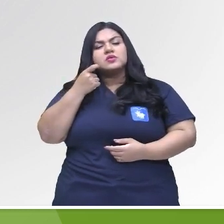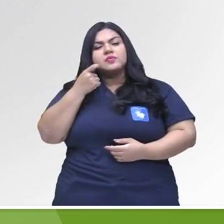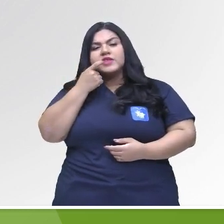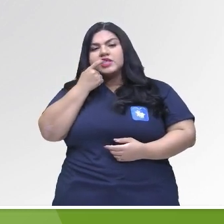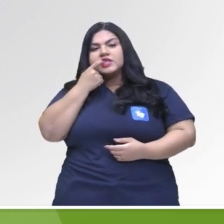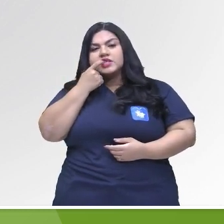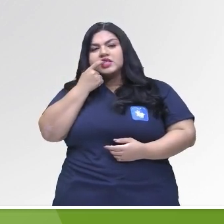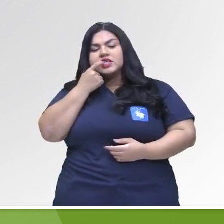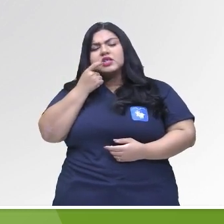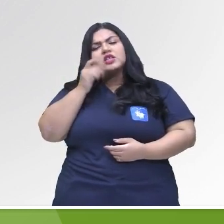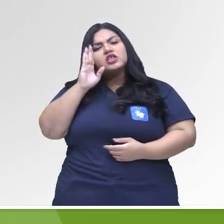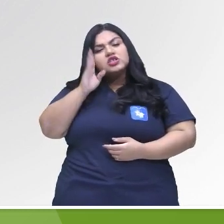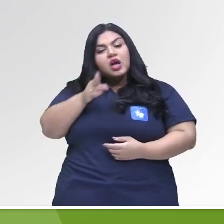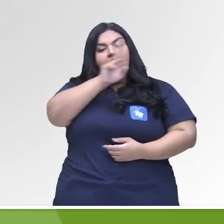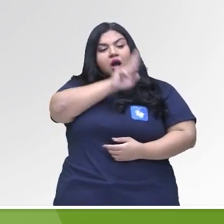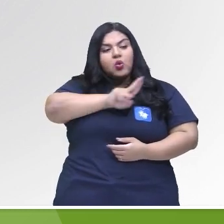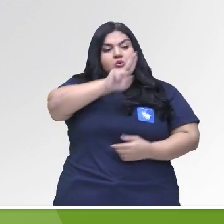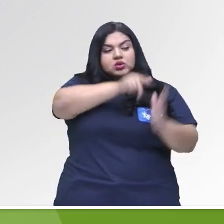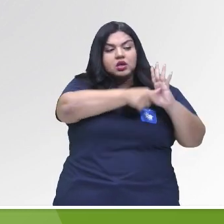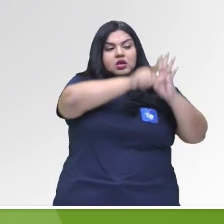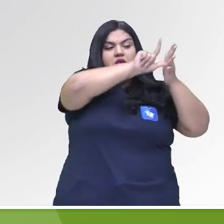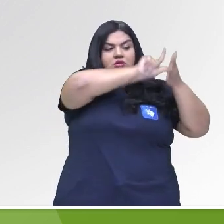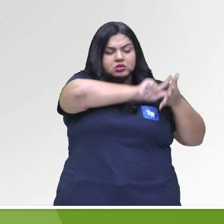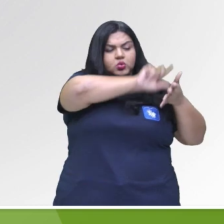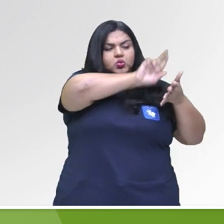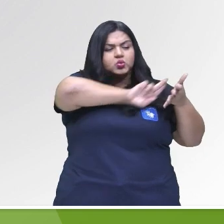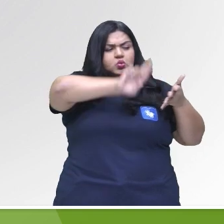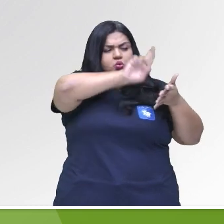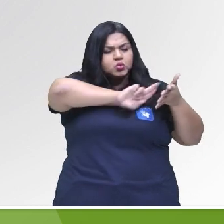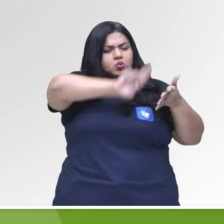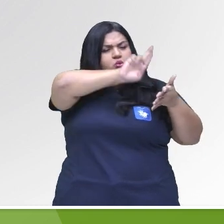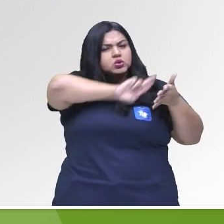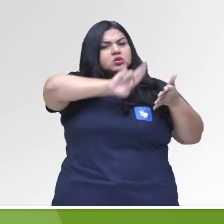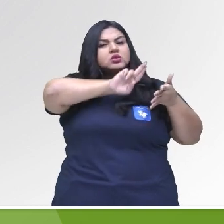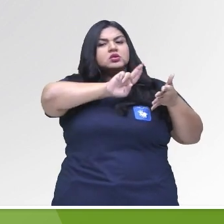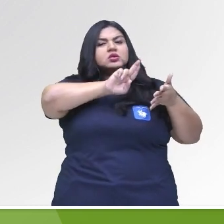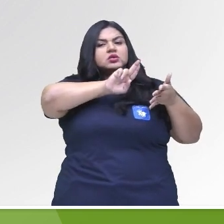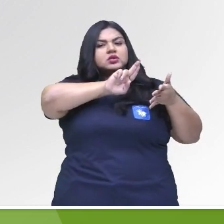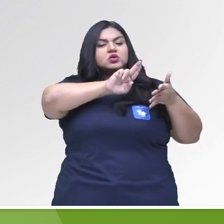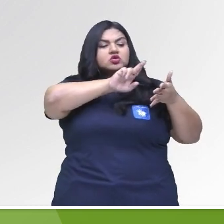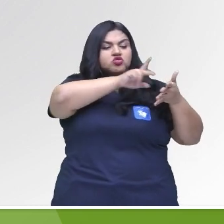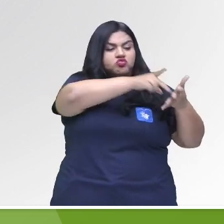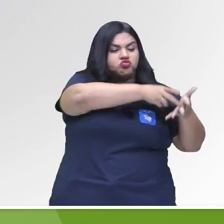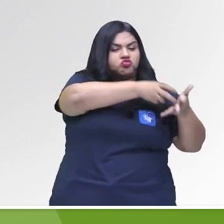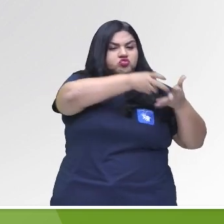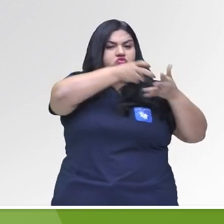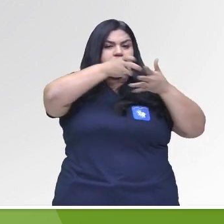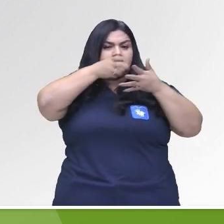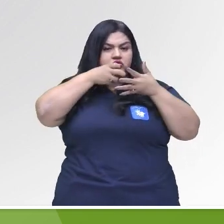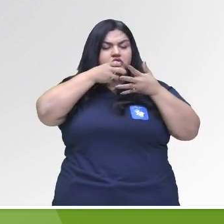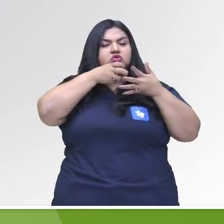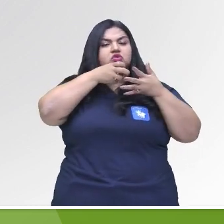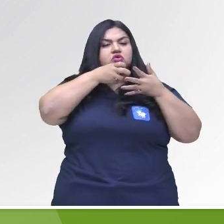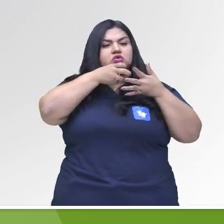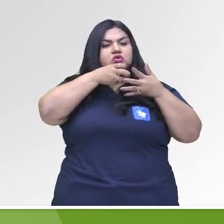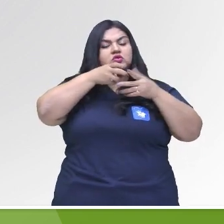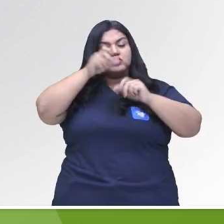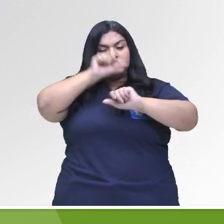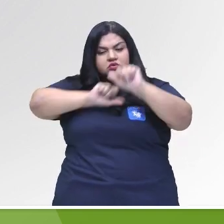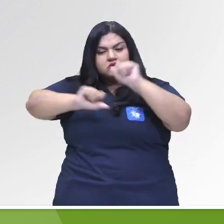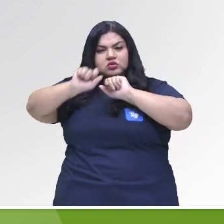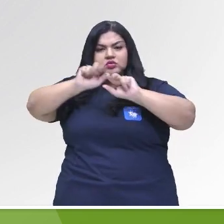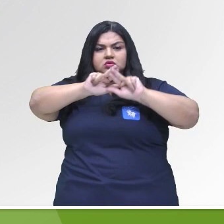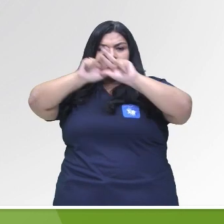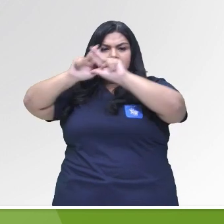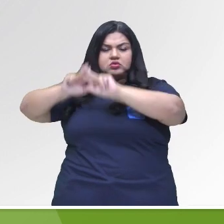que já foi utilizado, já teve a sua utilização, então ele é retirado, por exemplo, do mercado e ele é